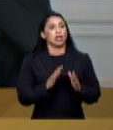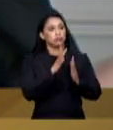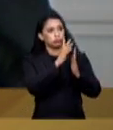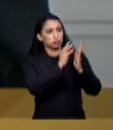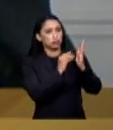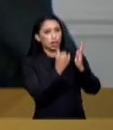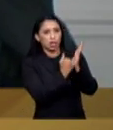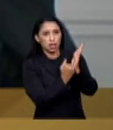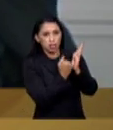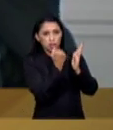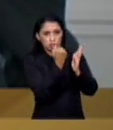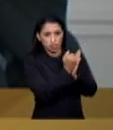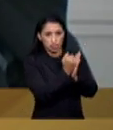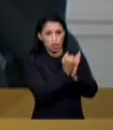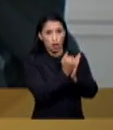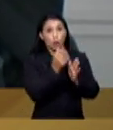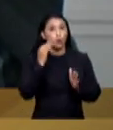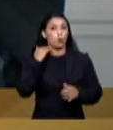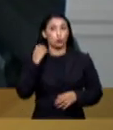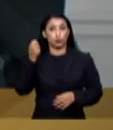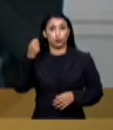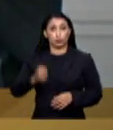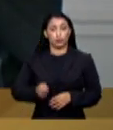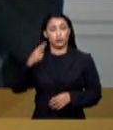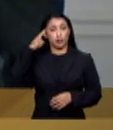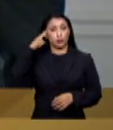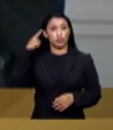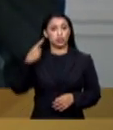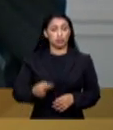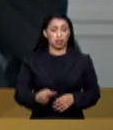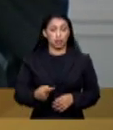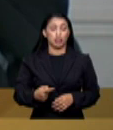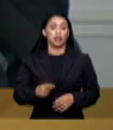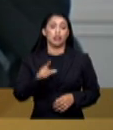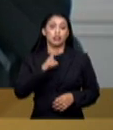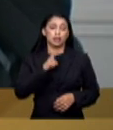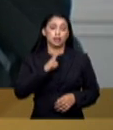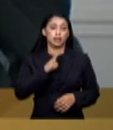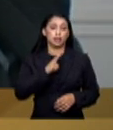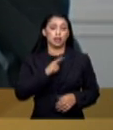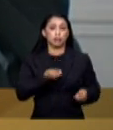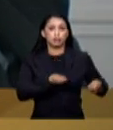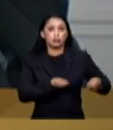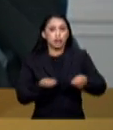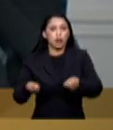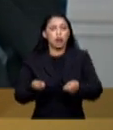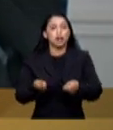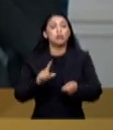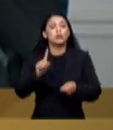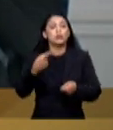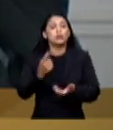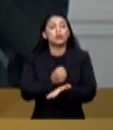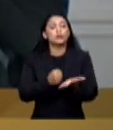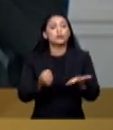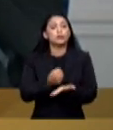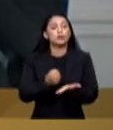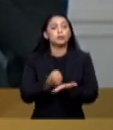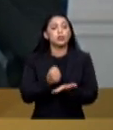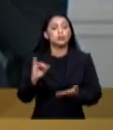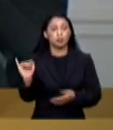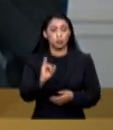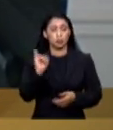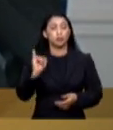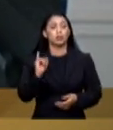juiz ordenará que se suspenda o ato que deu motivo ao pedido quando houver fundamento relevante e do ato impugnado